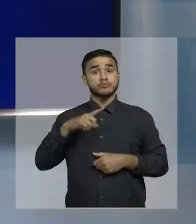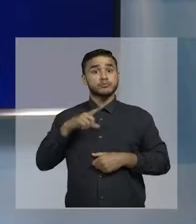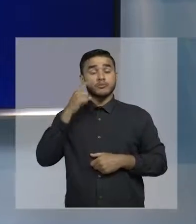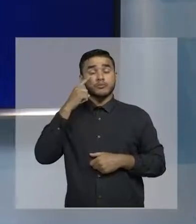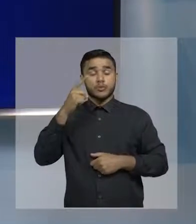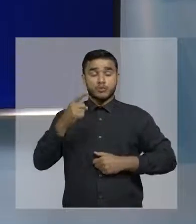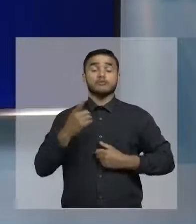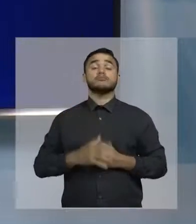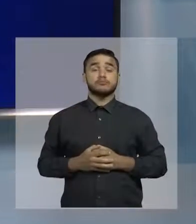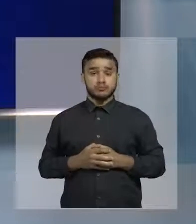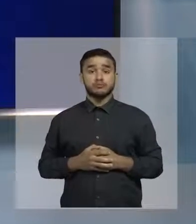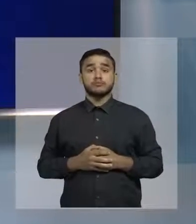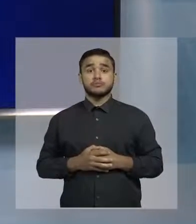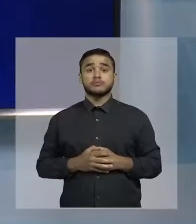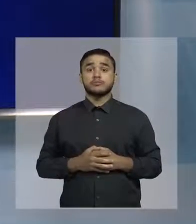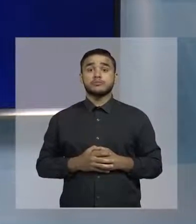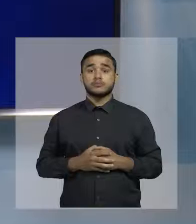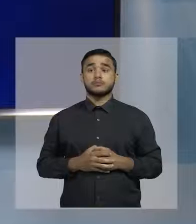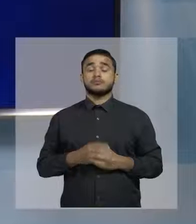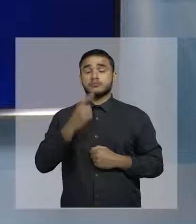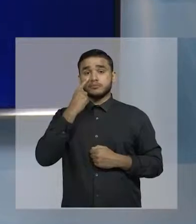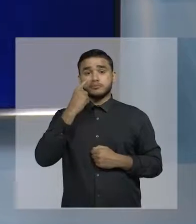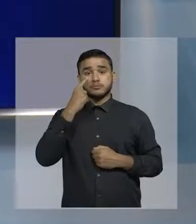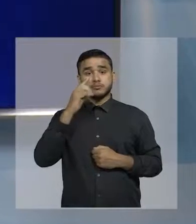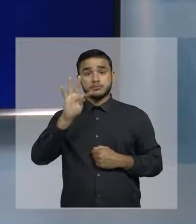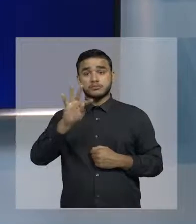Superior Eleitoral deverá se pronunciar,